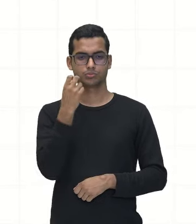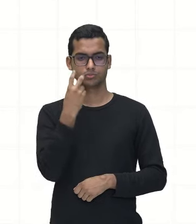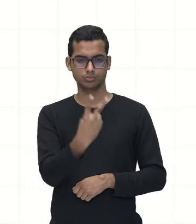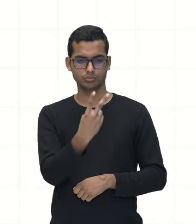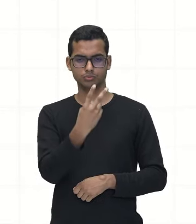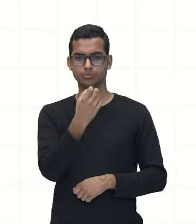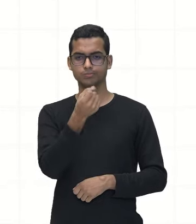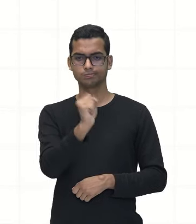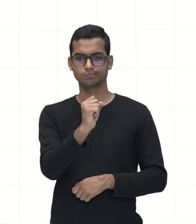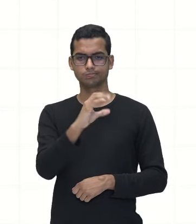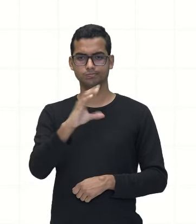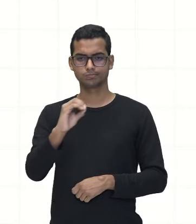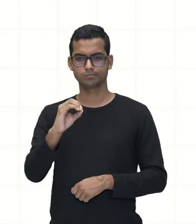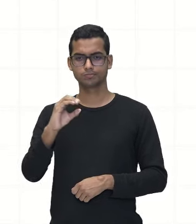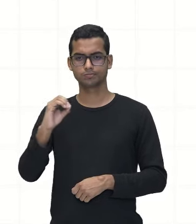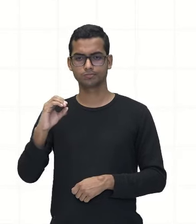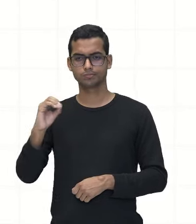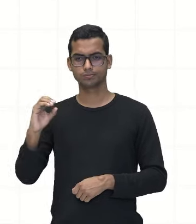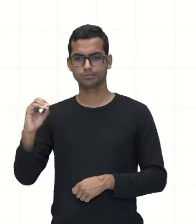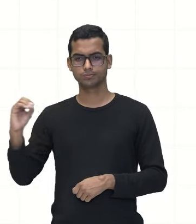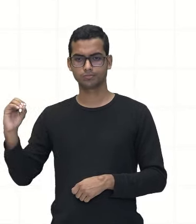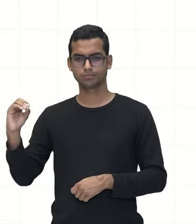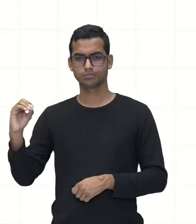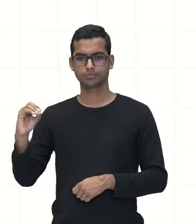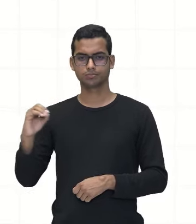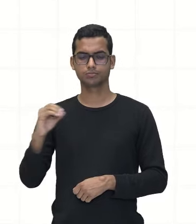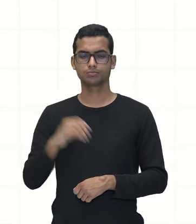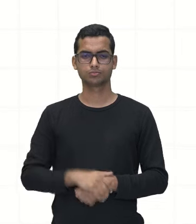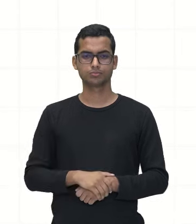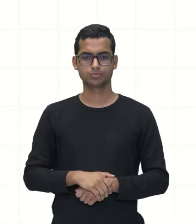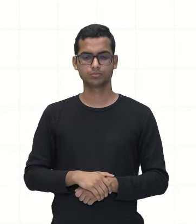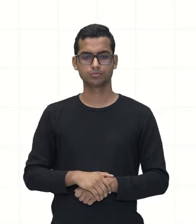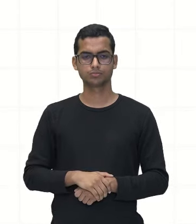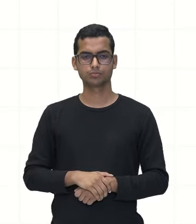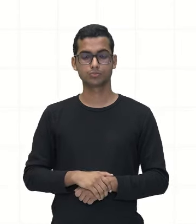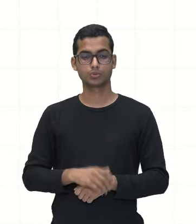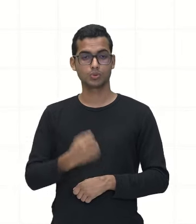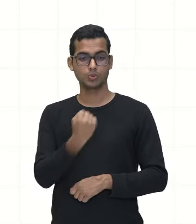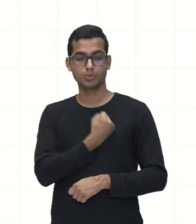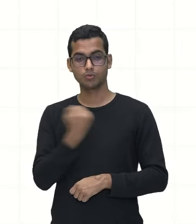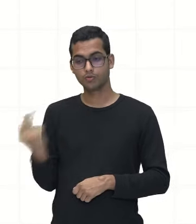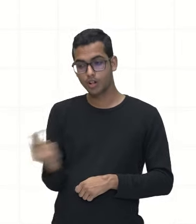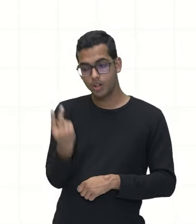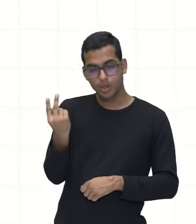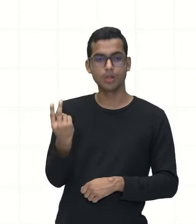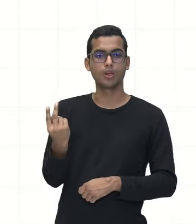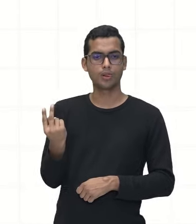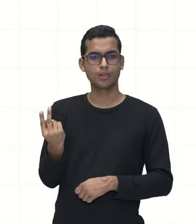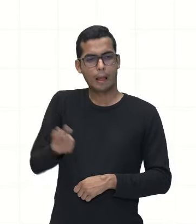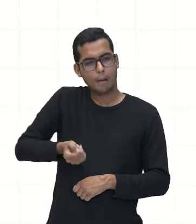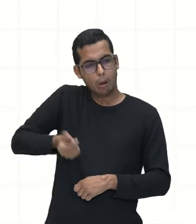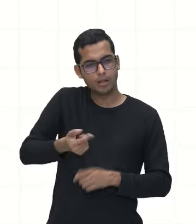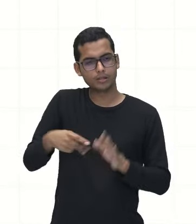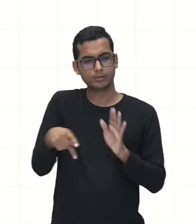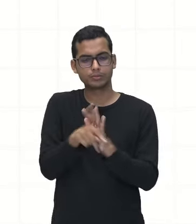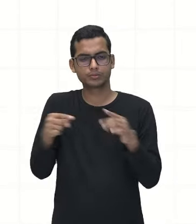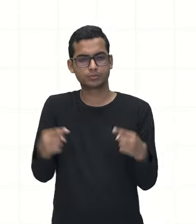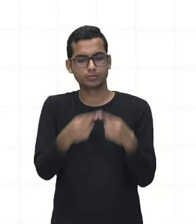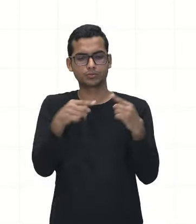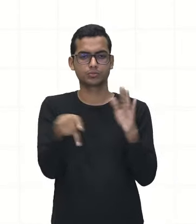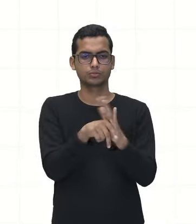da multiplicação de 7.183 vezes 37. Beleza? Bom, mostrei para você aqui